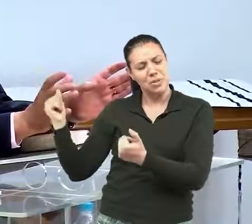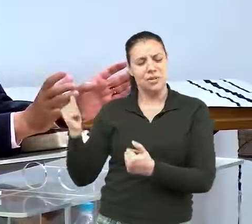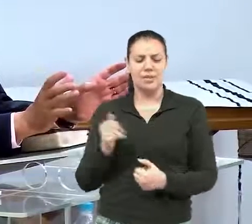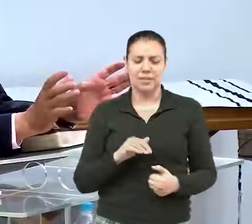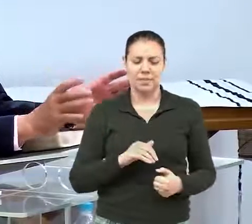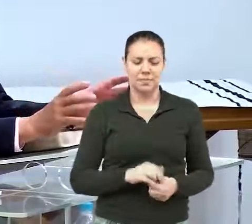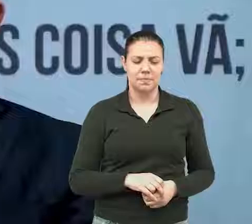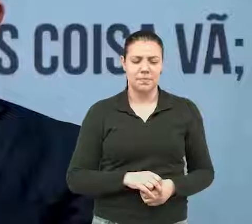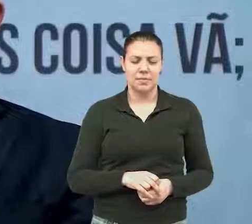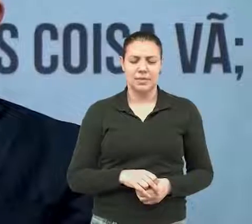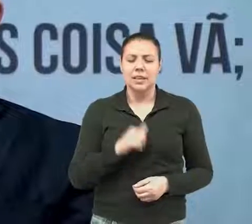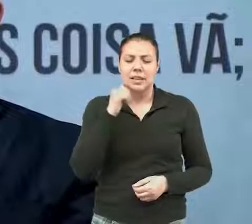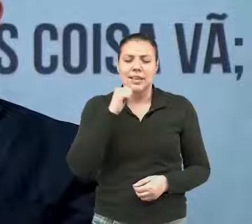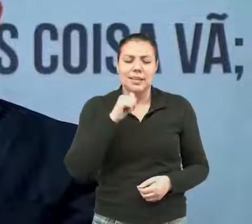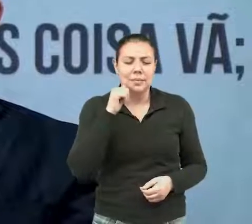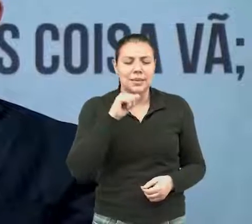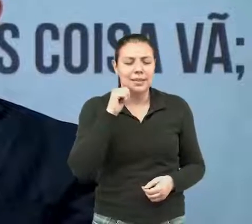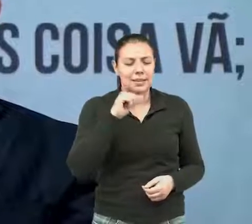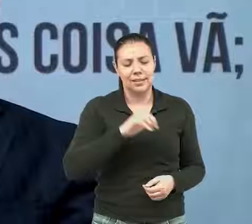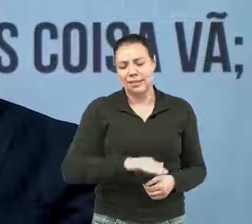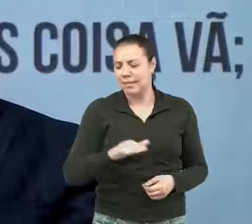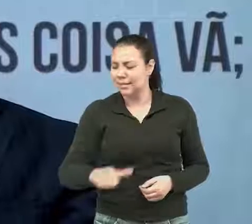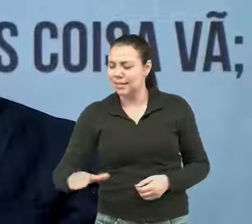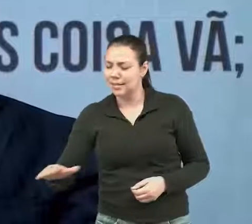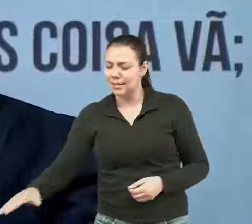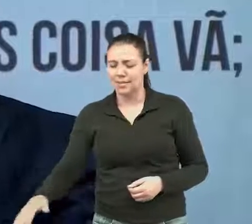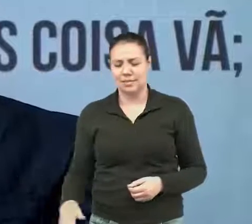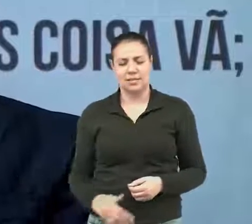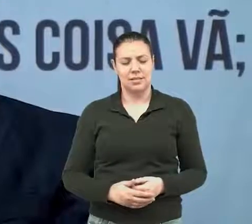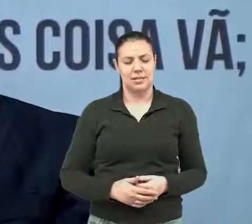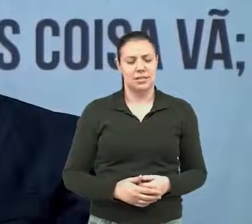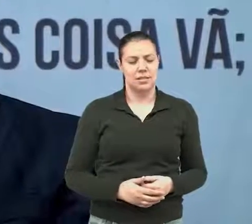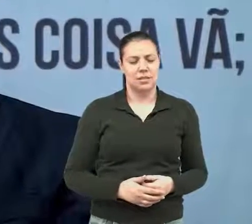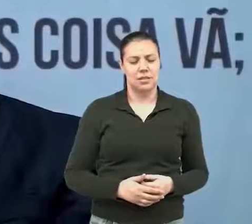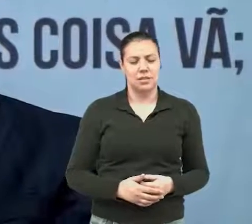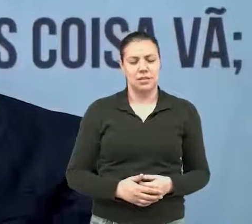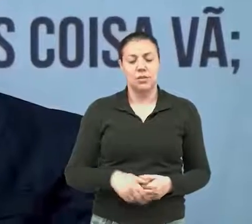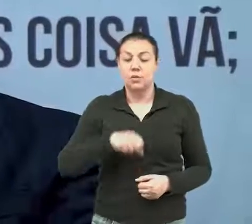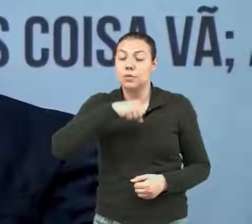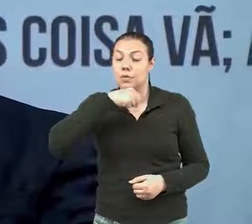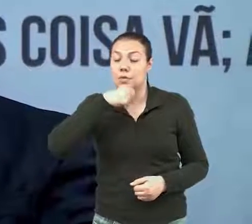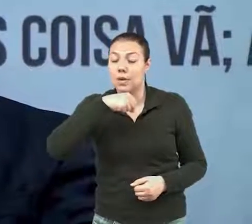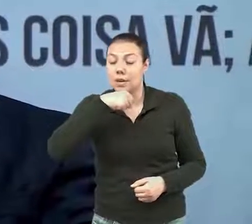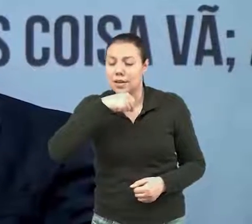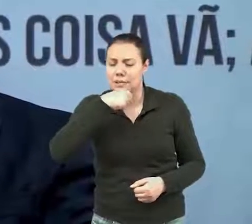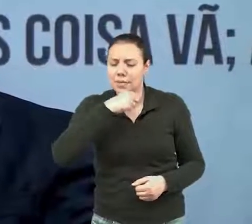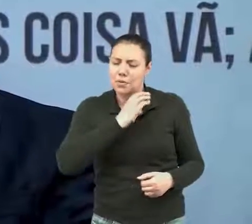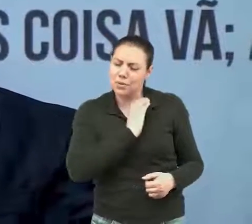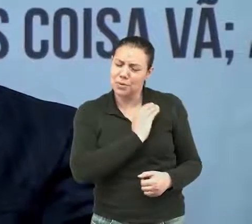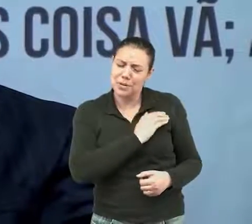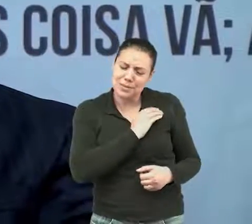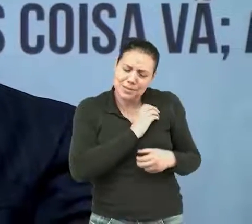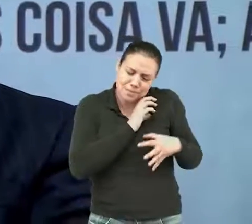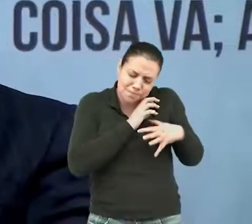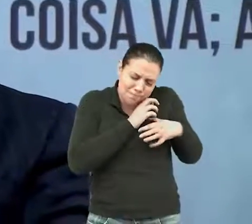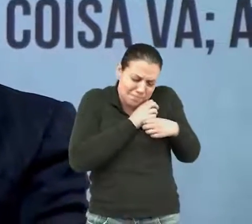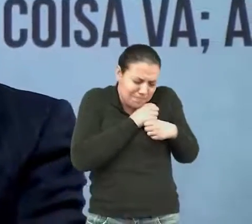menina, daquele adolescente, daquela criança, daquele idoso, que está com o coração